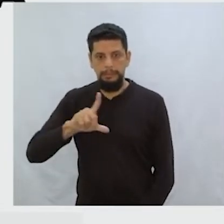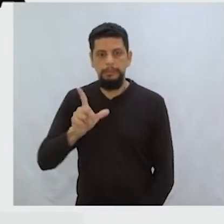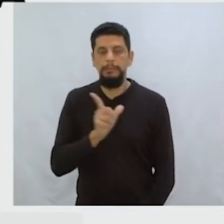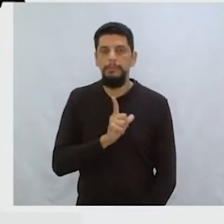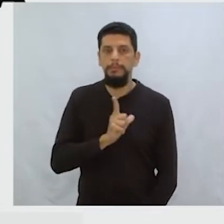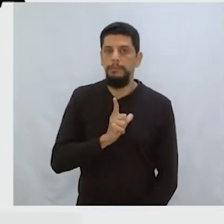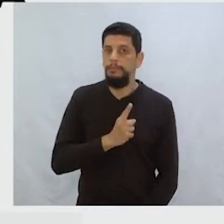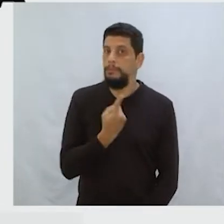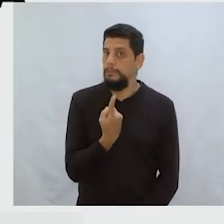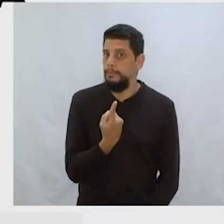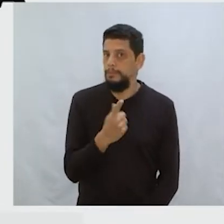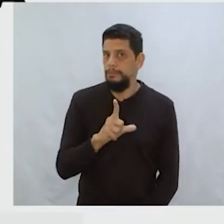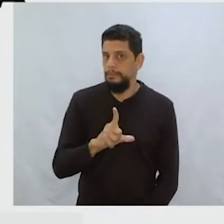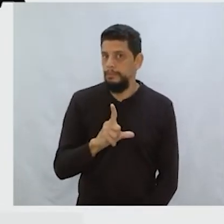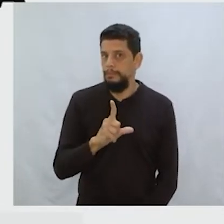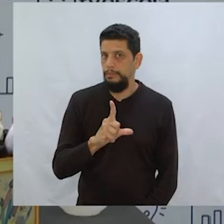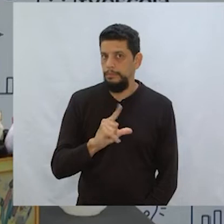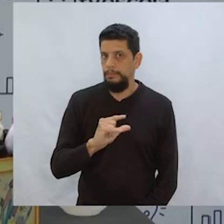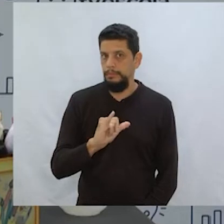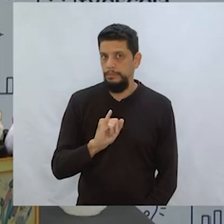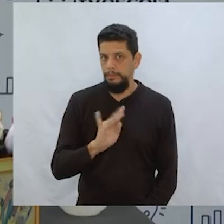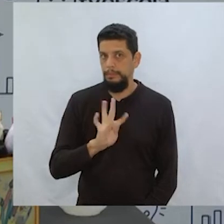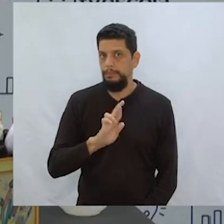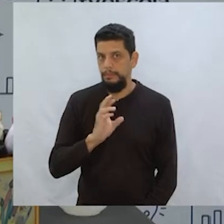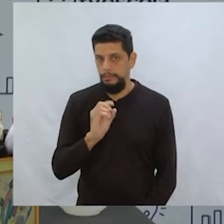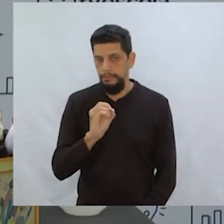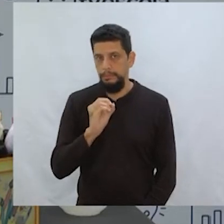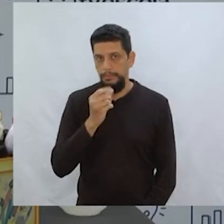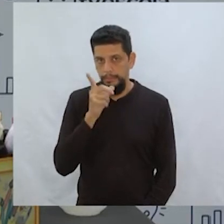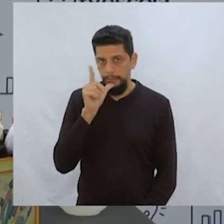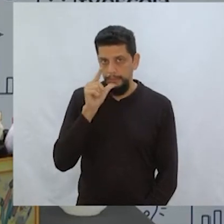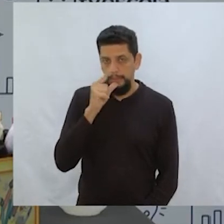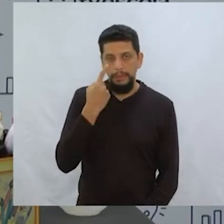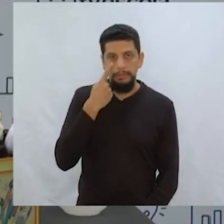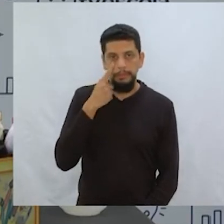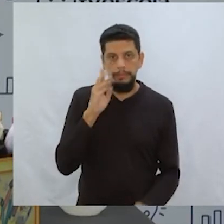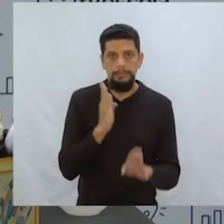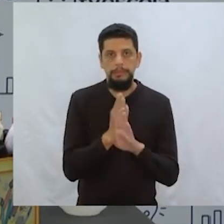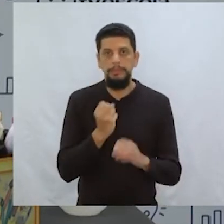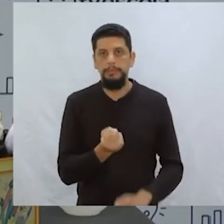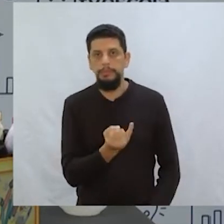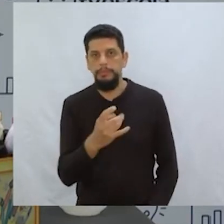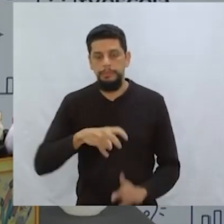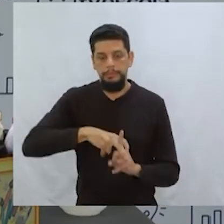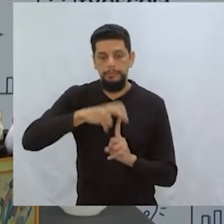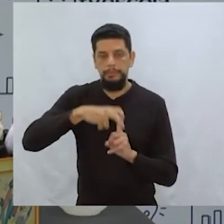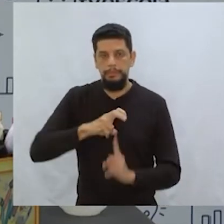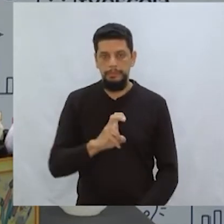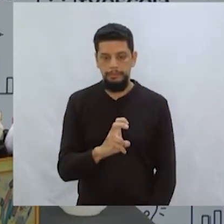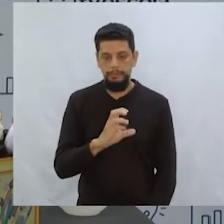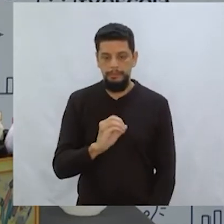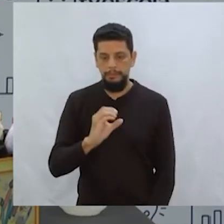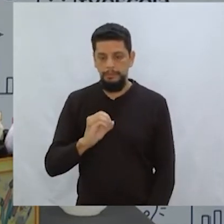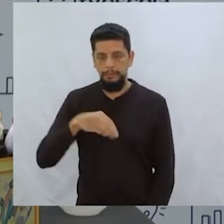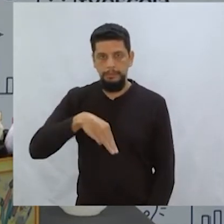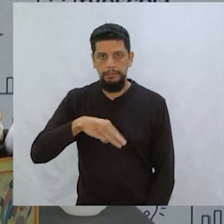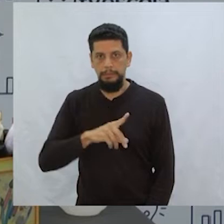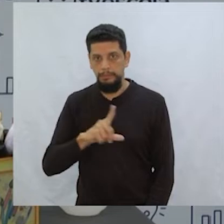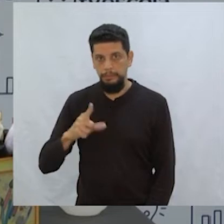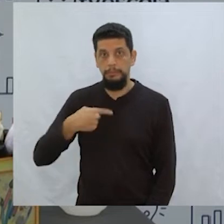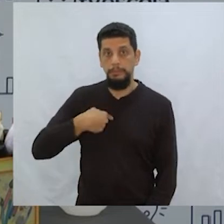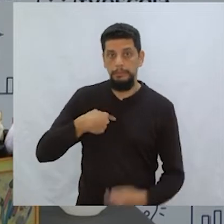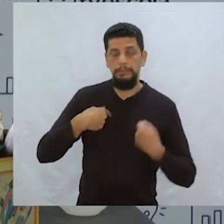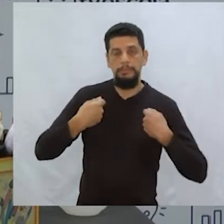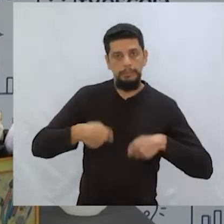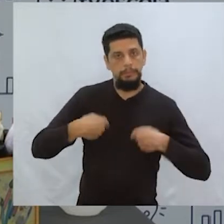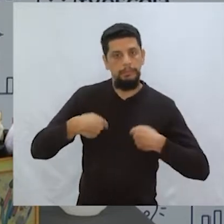ter 1 litro de água? Vamos lá, então, para descobrir quantas garrafas de 500 ml eu preciso,